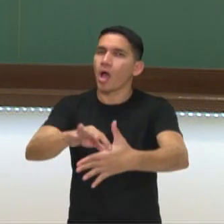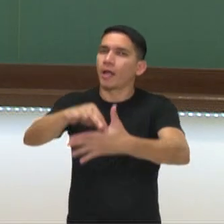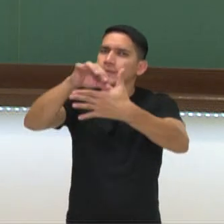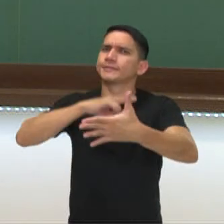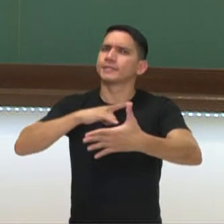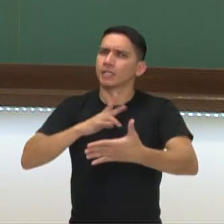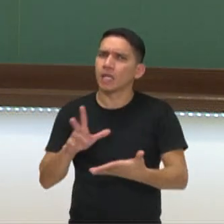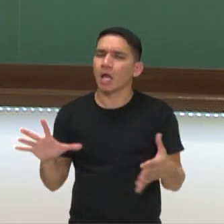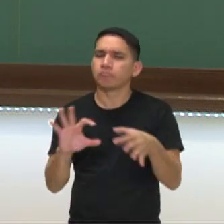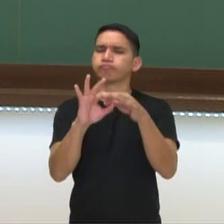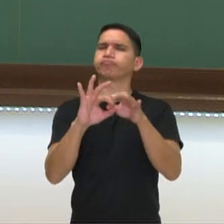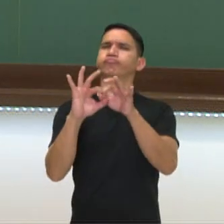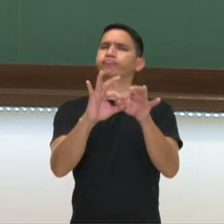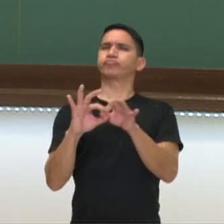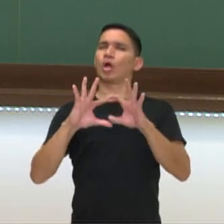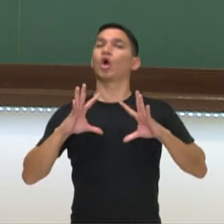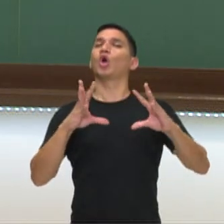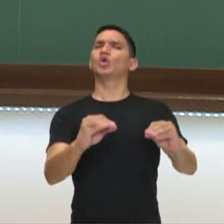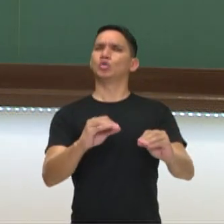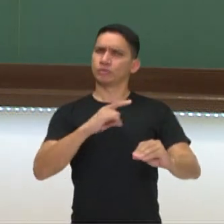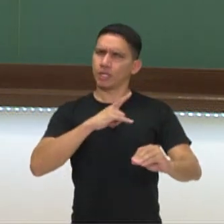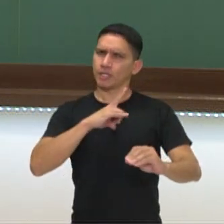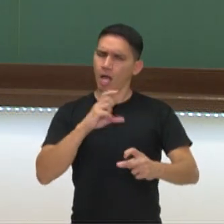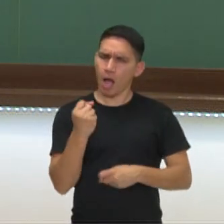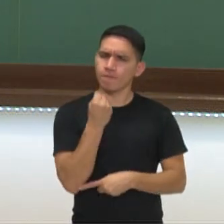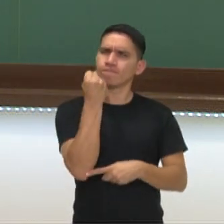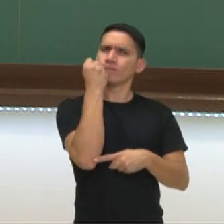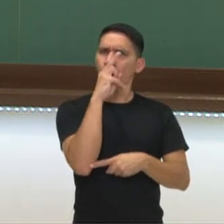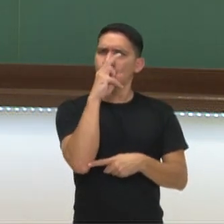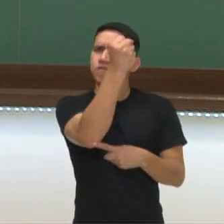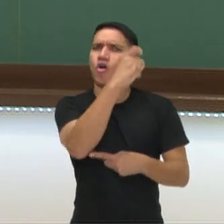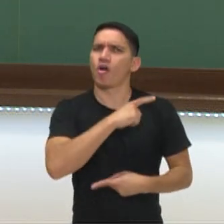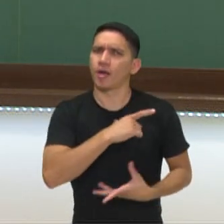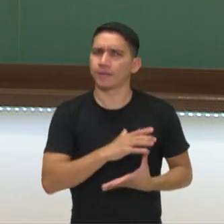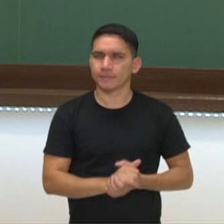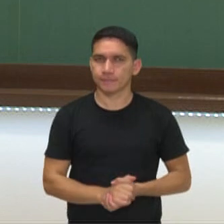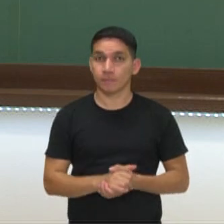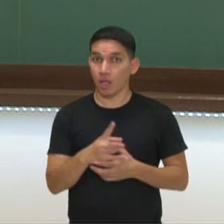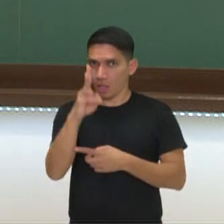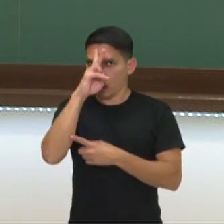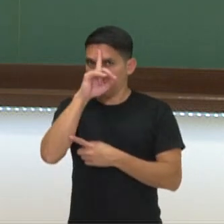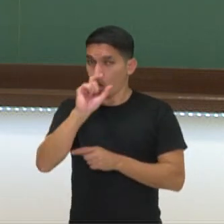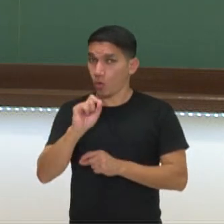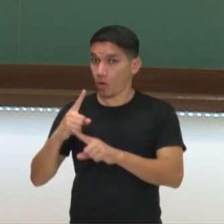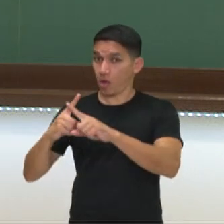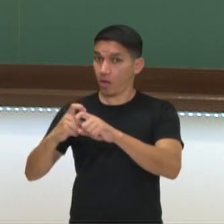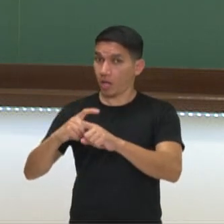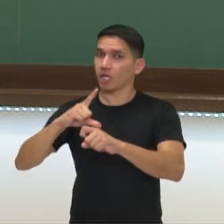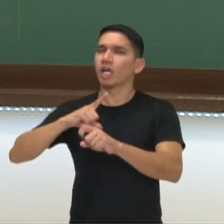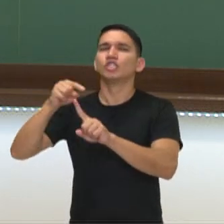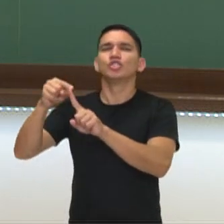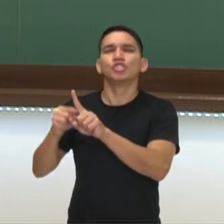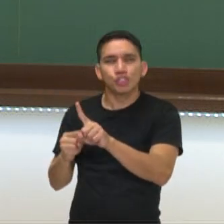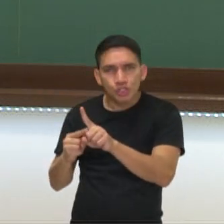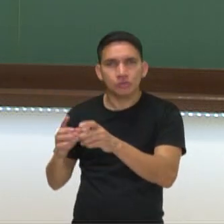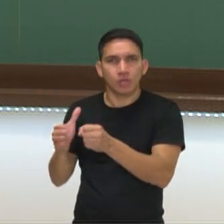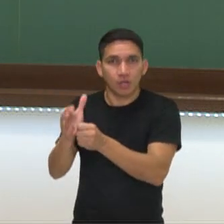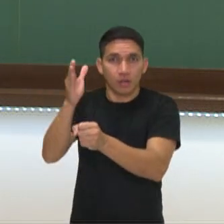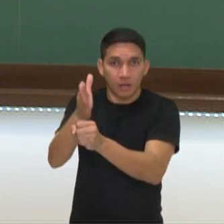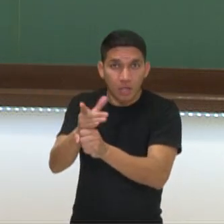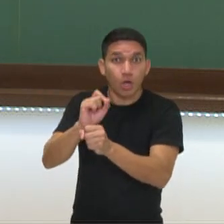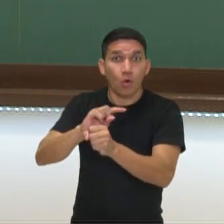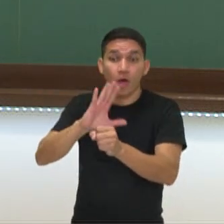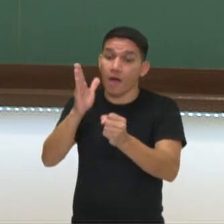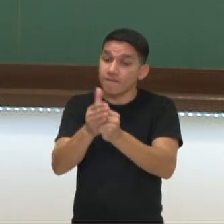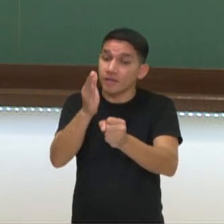liderança, mostrar essa união de todos, mostrar a força. Lembre-se que o nazismo é um tipo de fascismo, e fascismo traz a